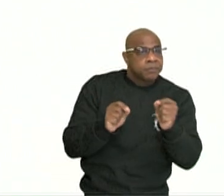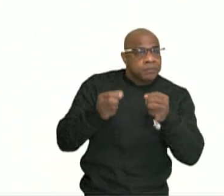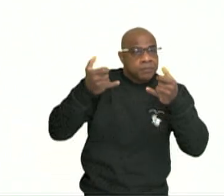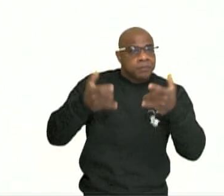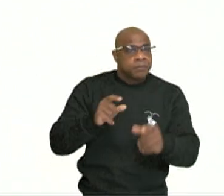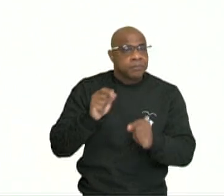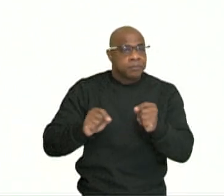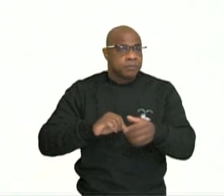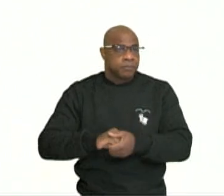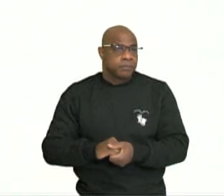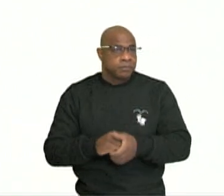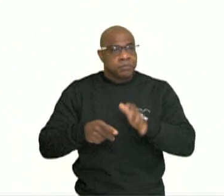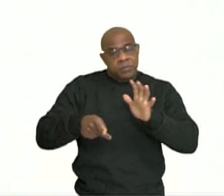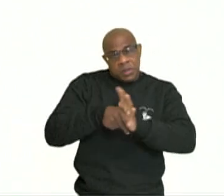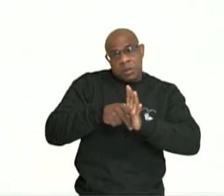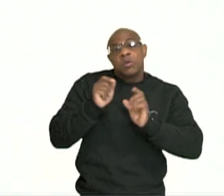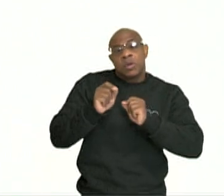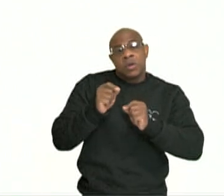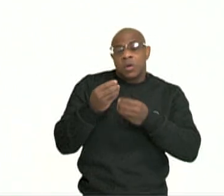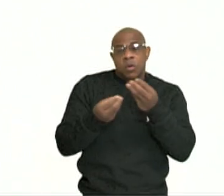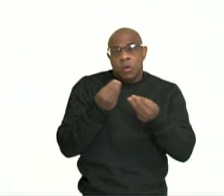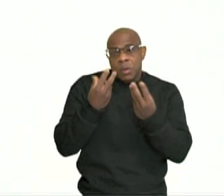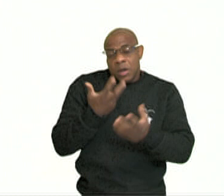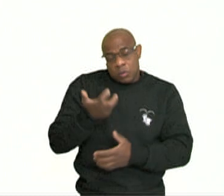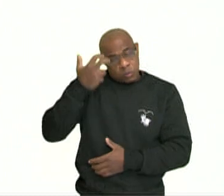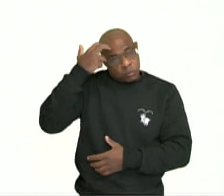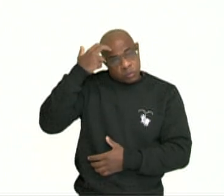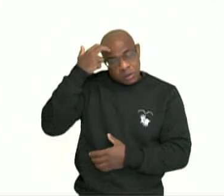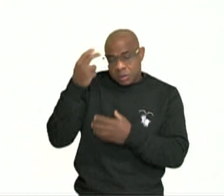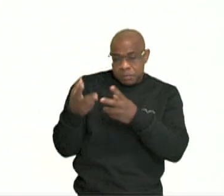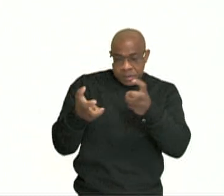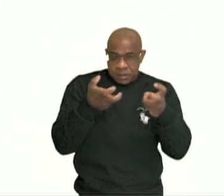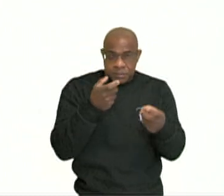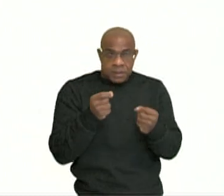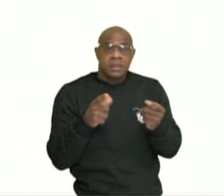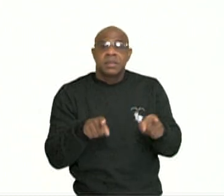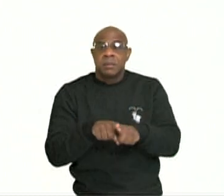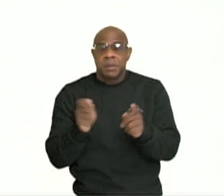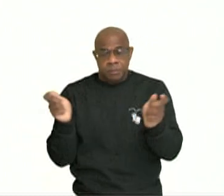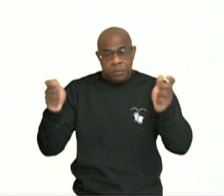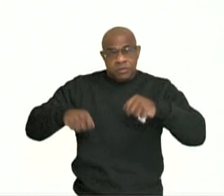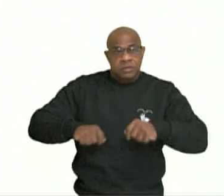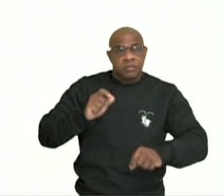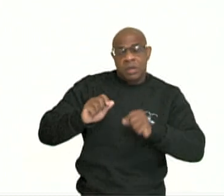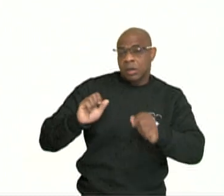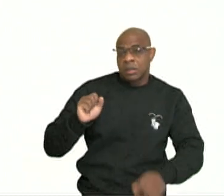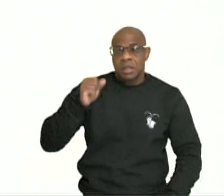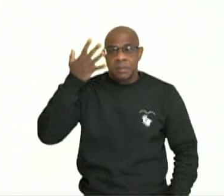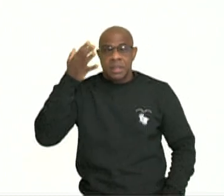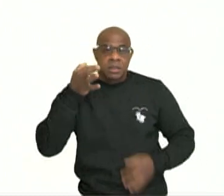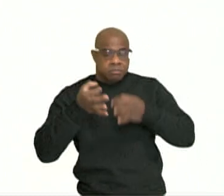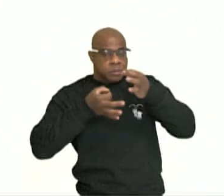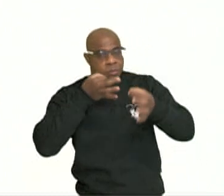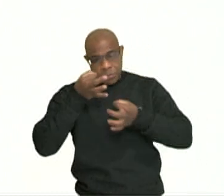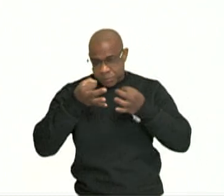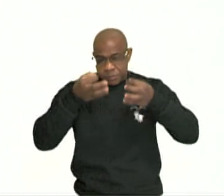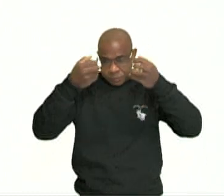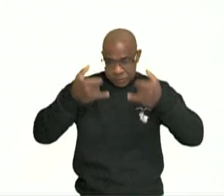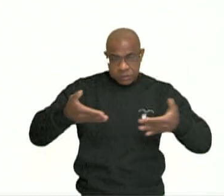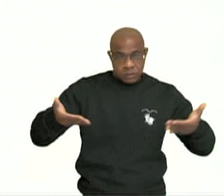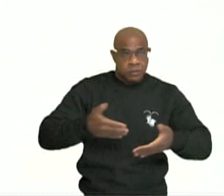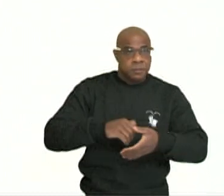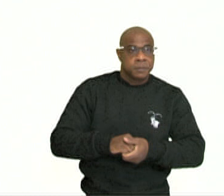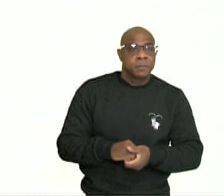sobre apropriação cultural e mostramos para vocês as possíveis causas, argumentando sobre isso.